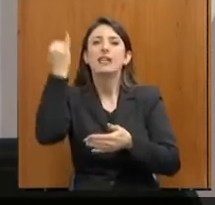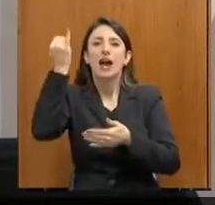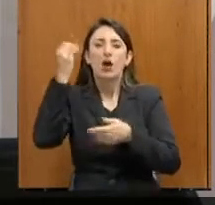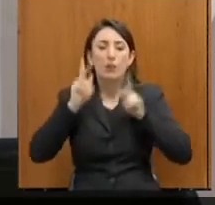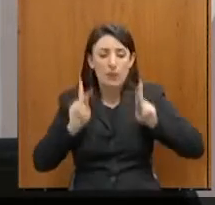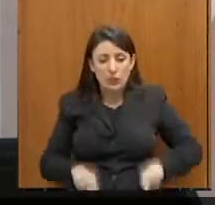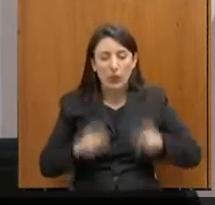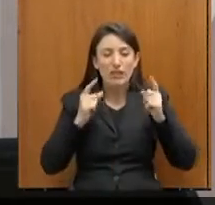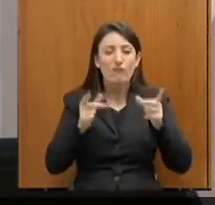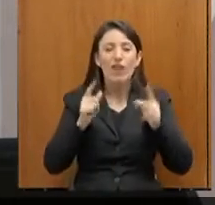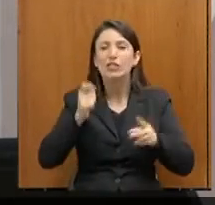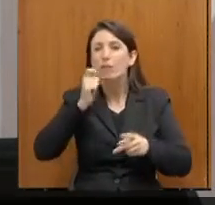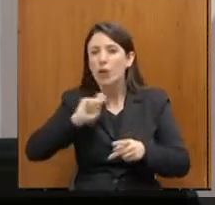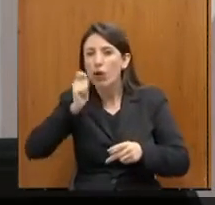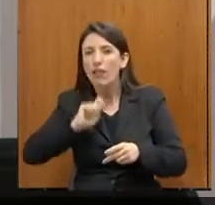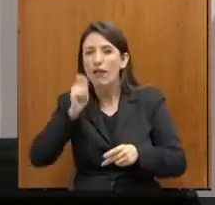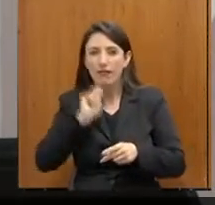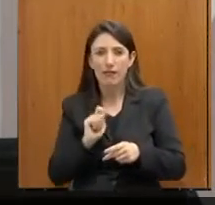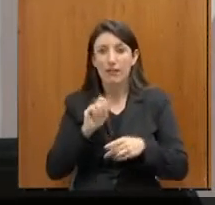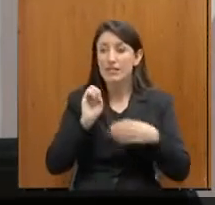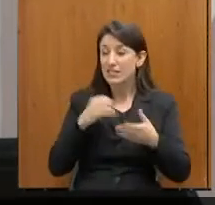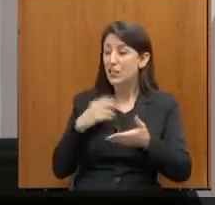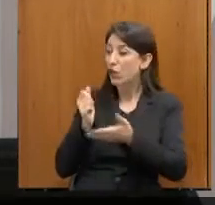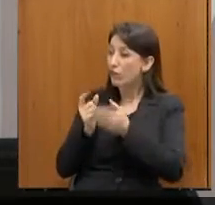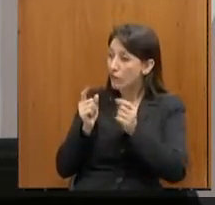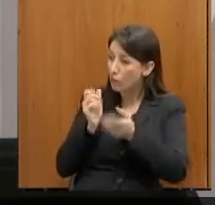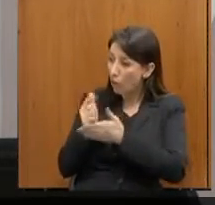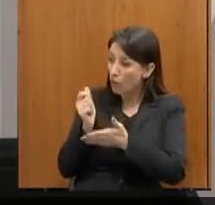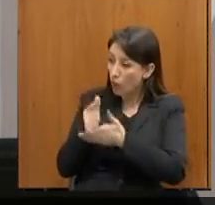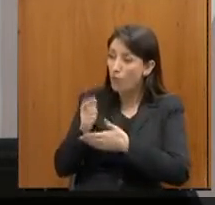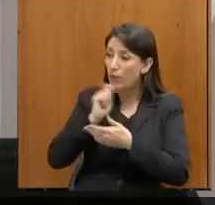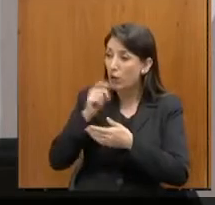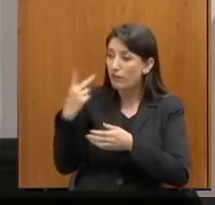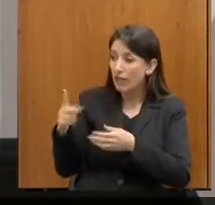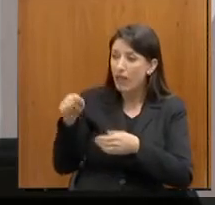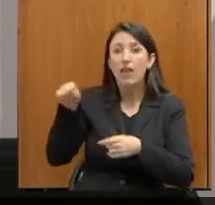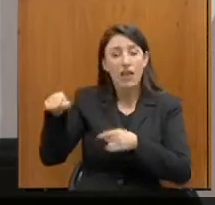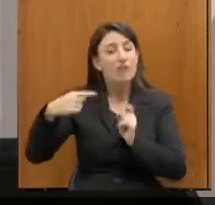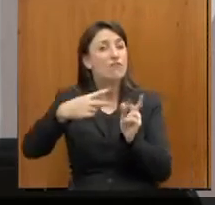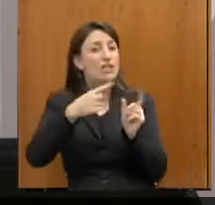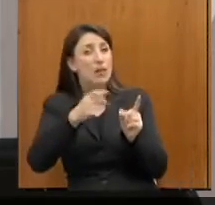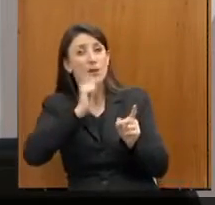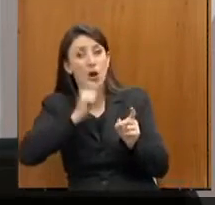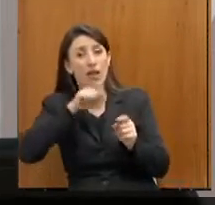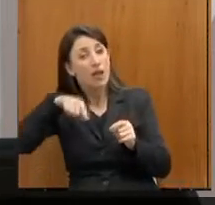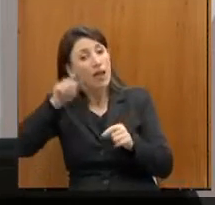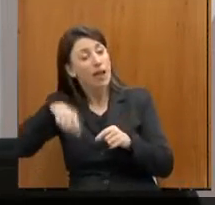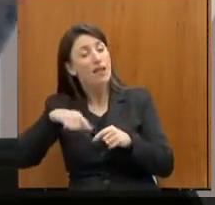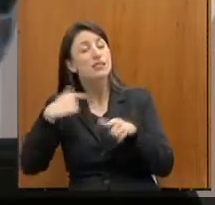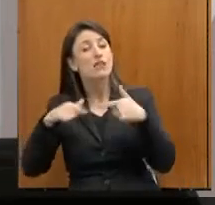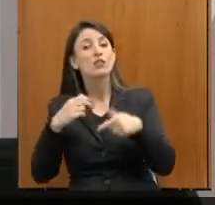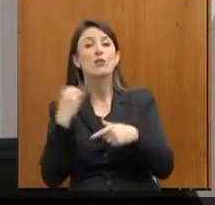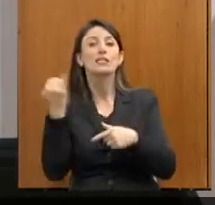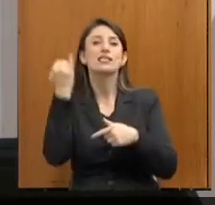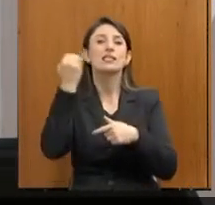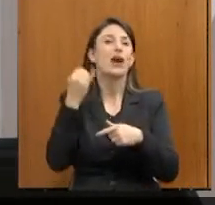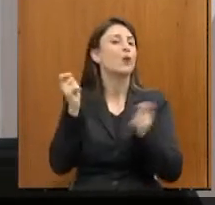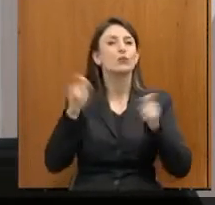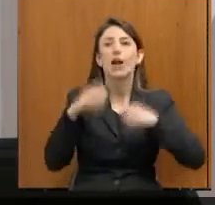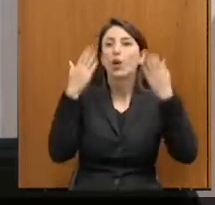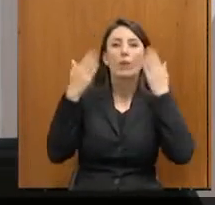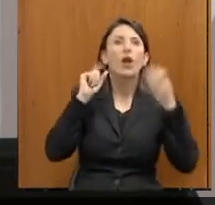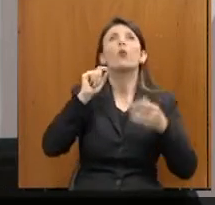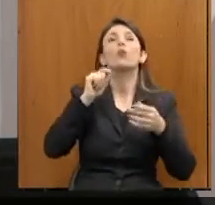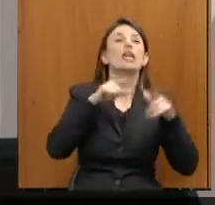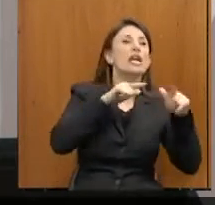vende um picolé Ali você vai lá e compra o picolé de para vender ele é trabalhador ele é honesto é um serviço essencial então tem como a gente comprar o que é essencial que que